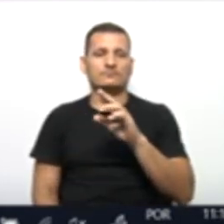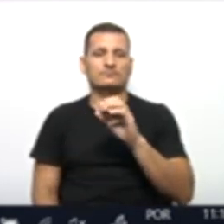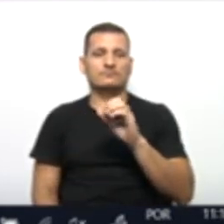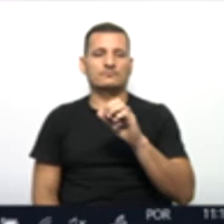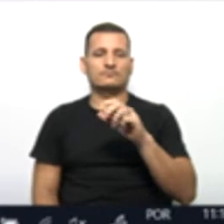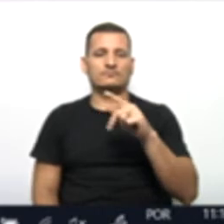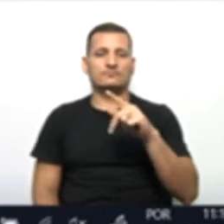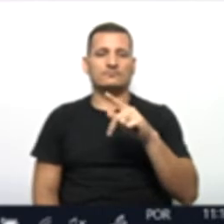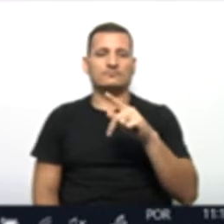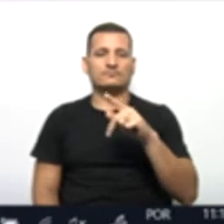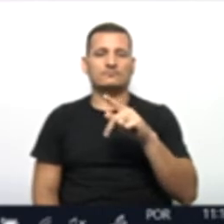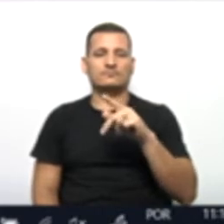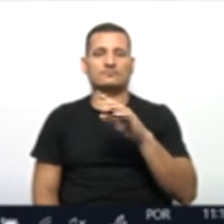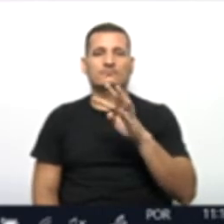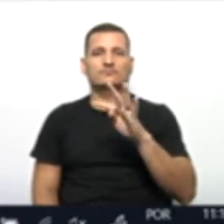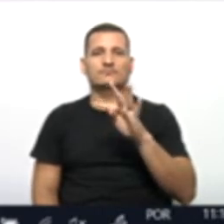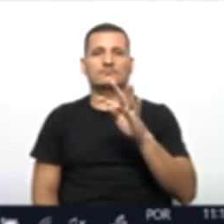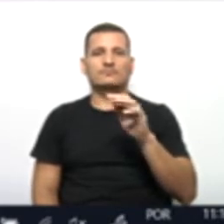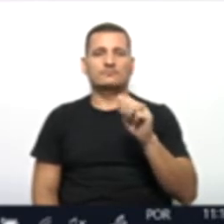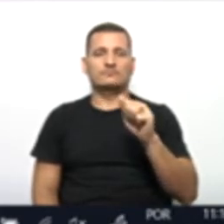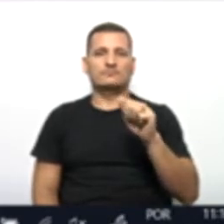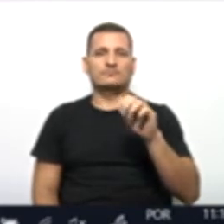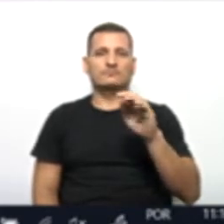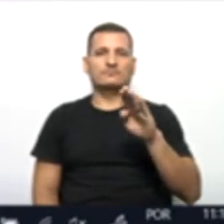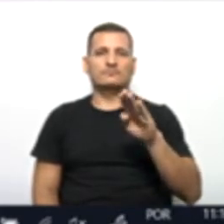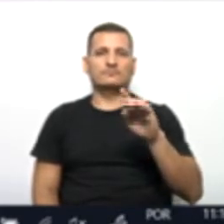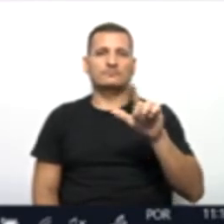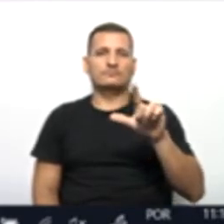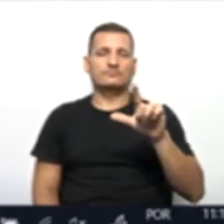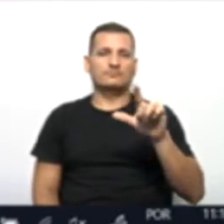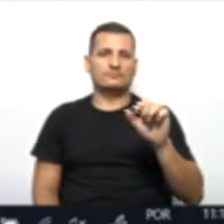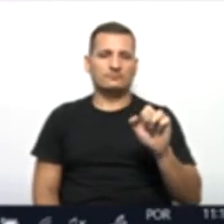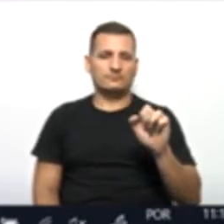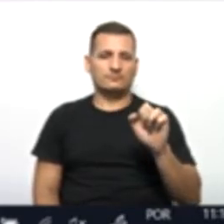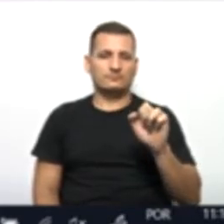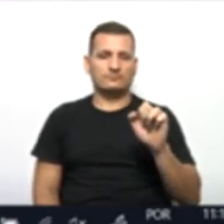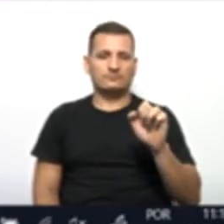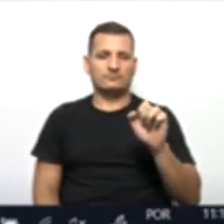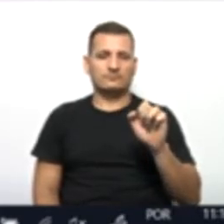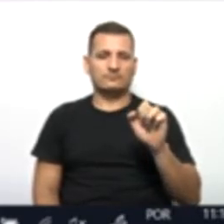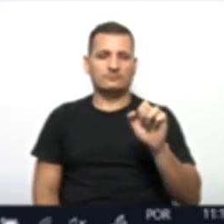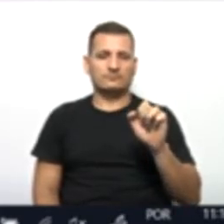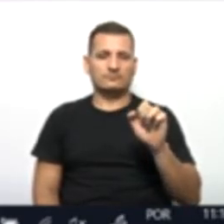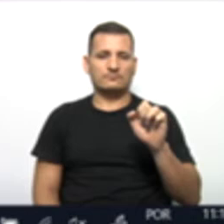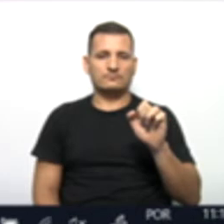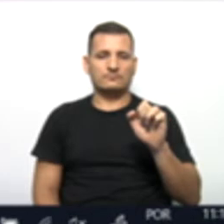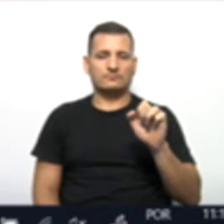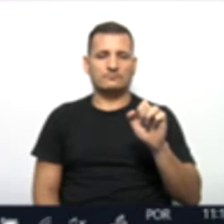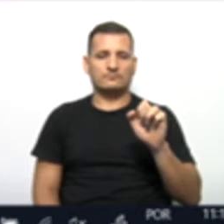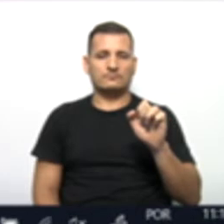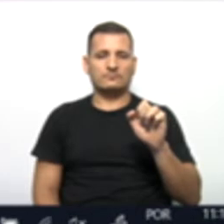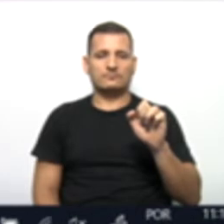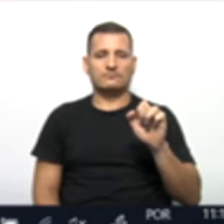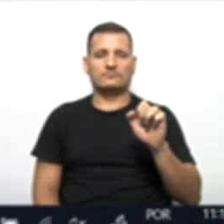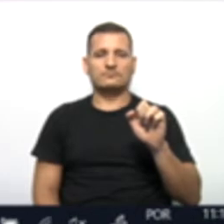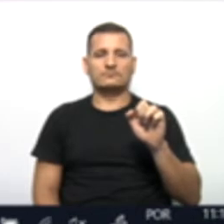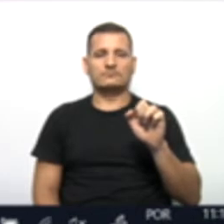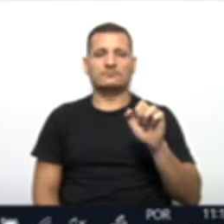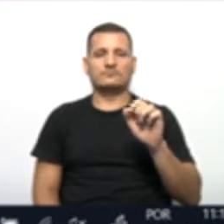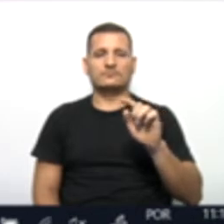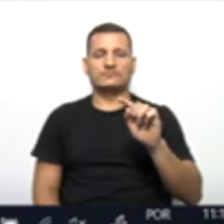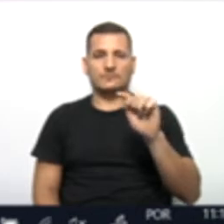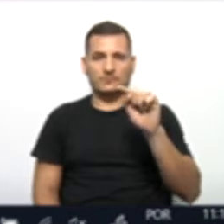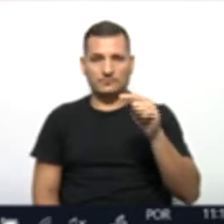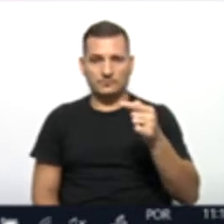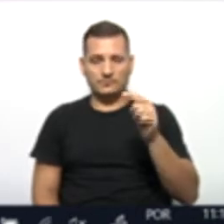table data dentro do nosso banco db contato celesc vai executar e sequer